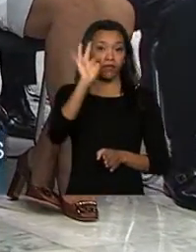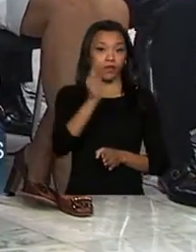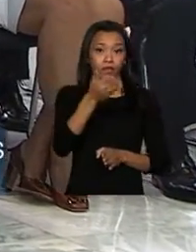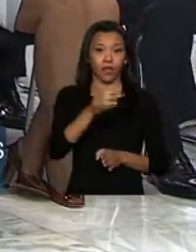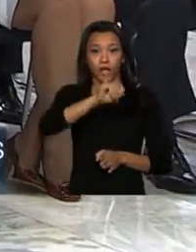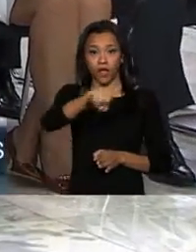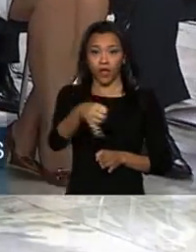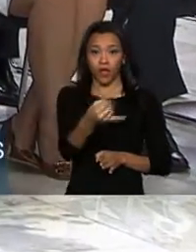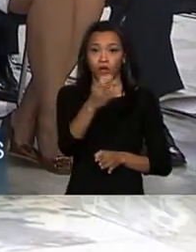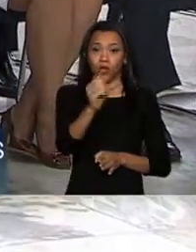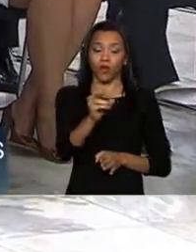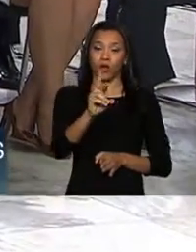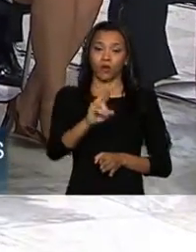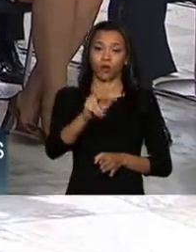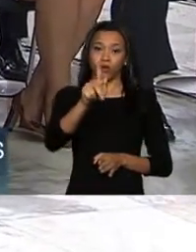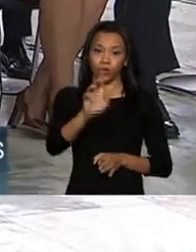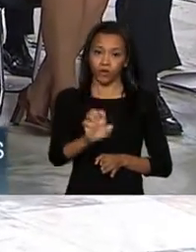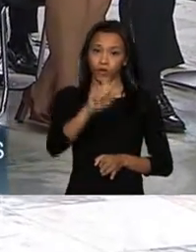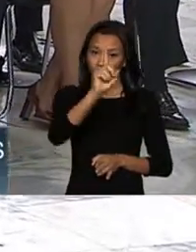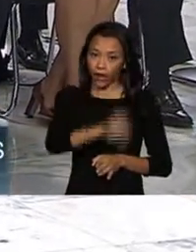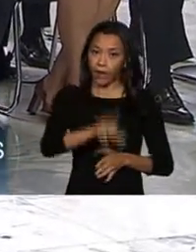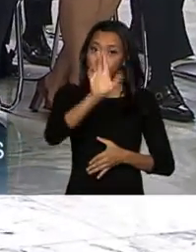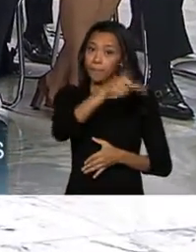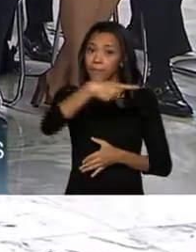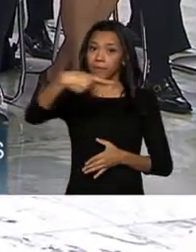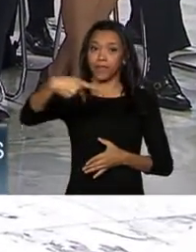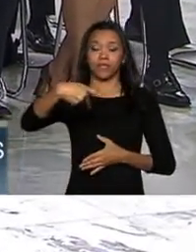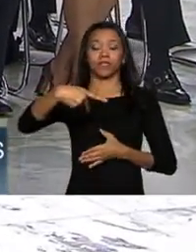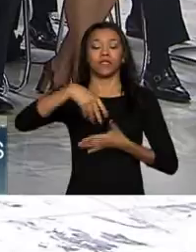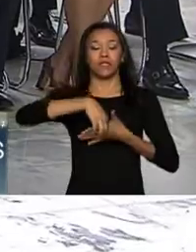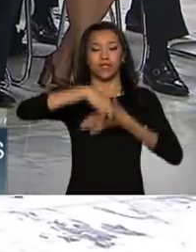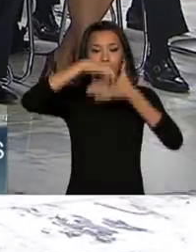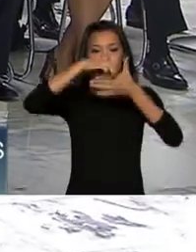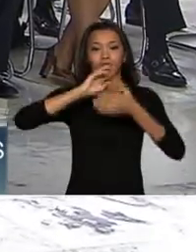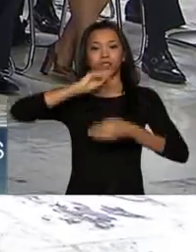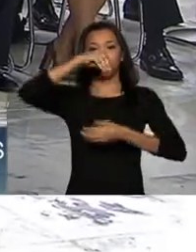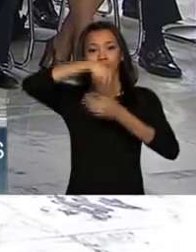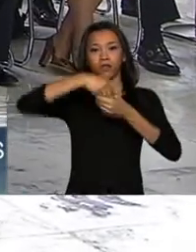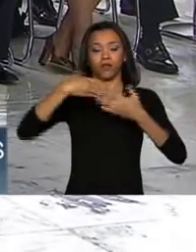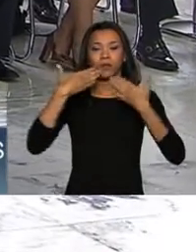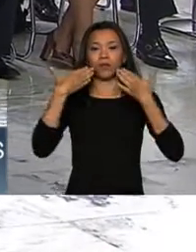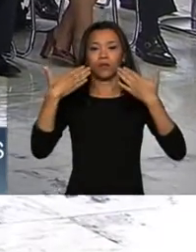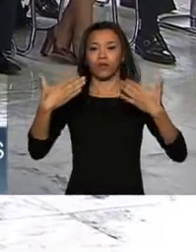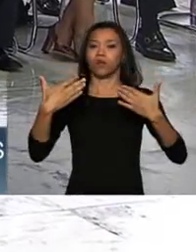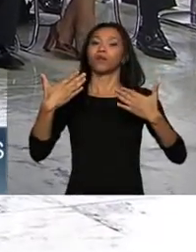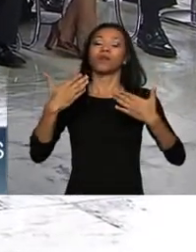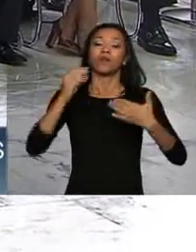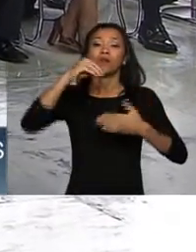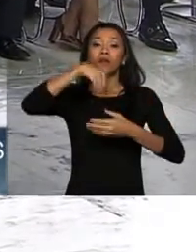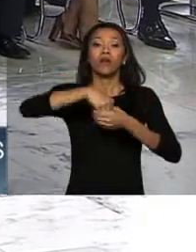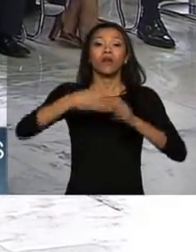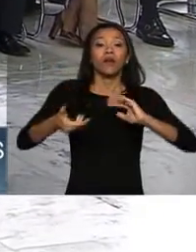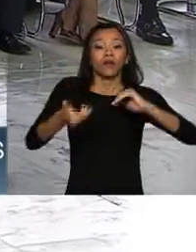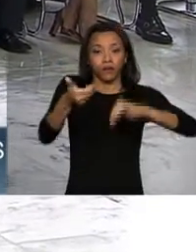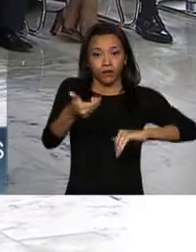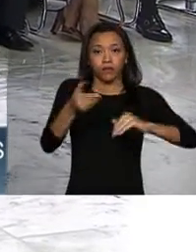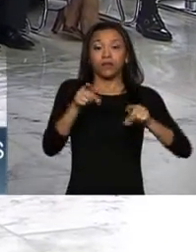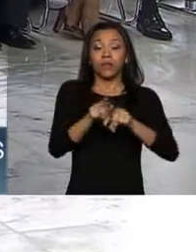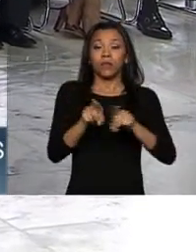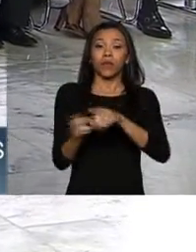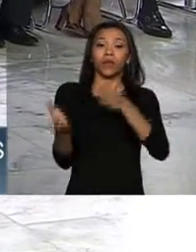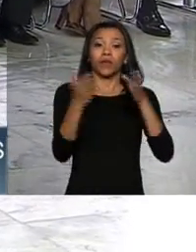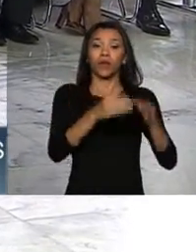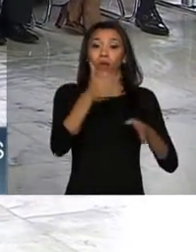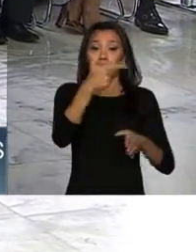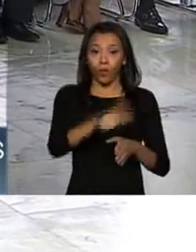da Frente Parlamentar da Micro e da Pequena Empresa, o deputado federal Walter